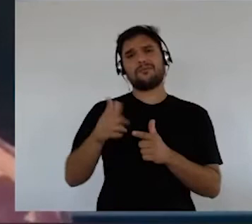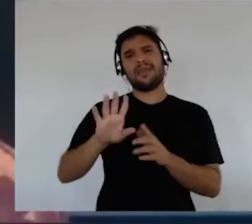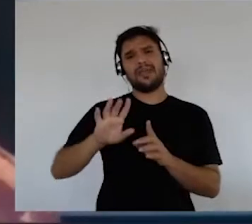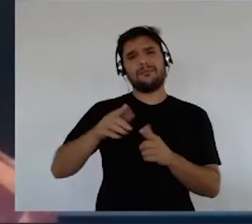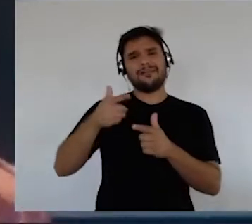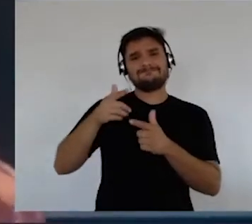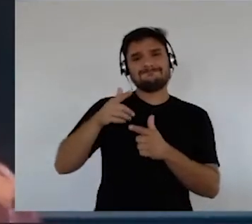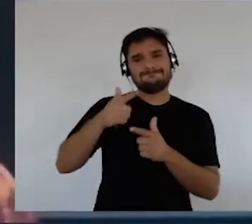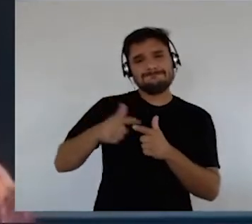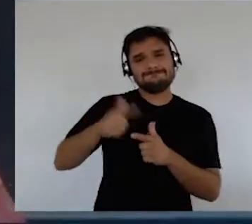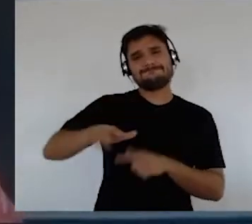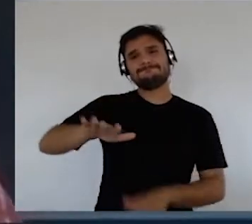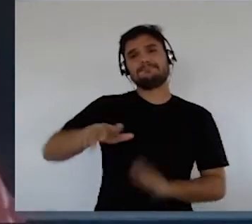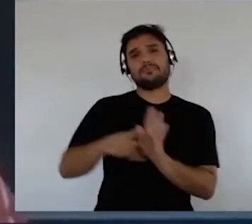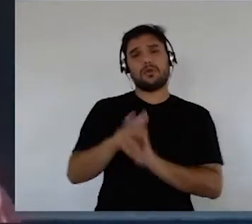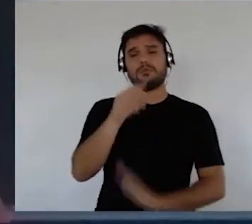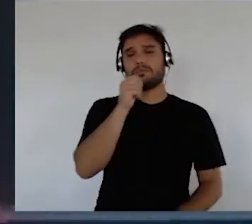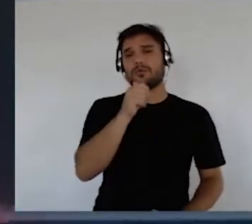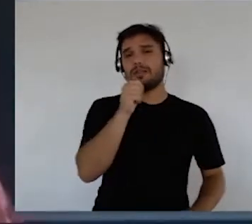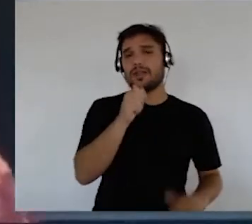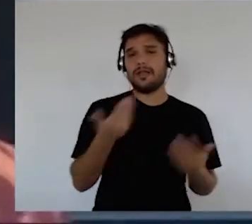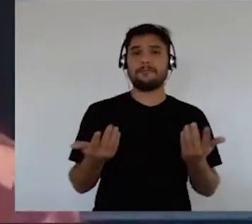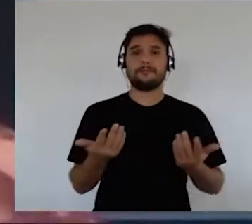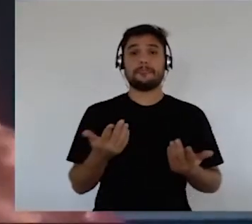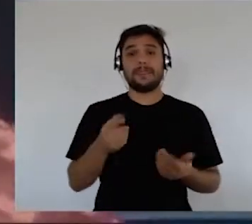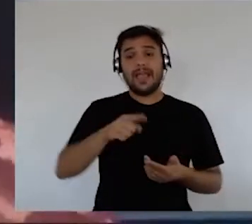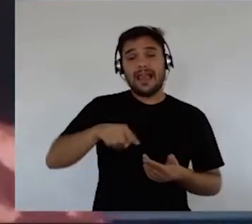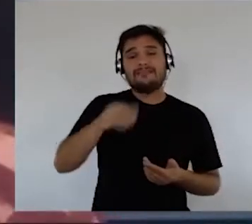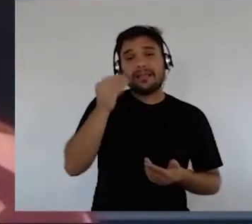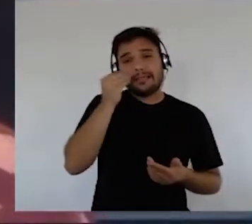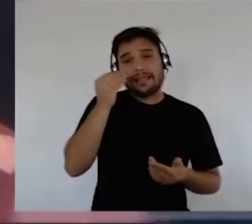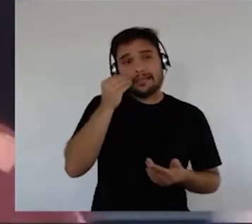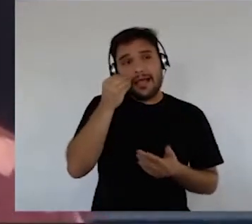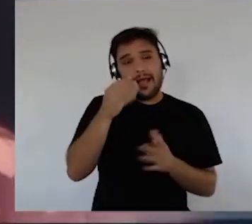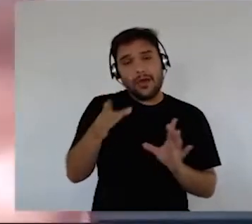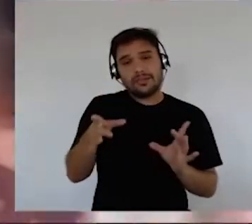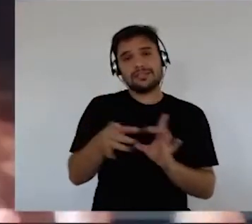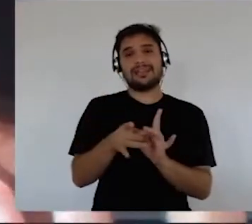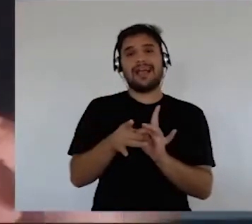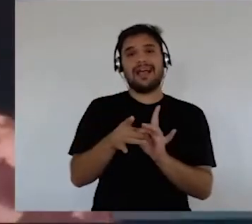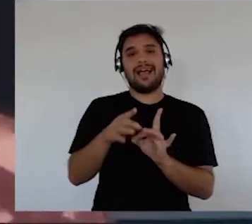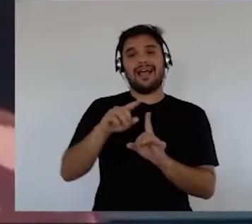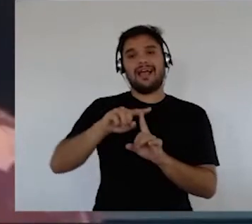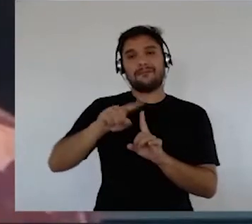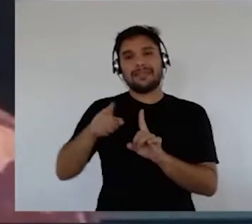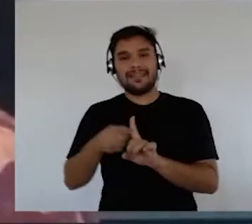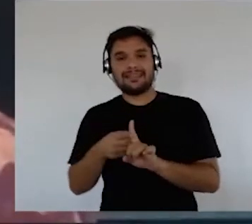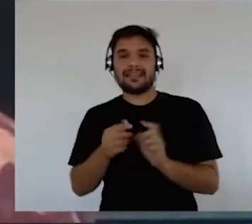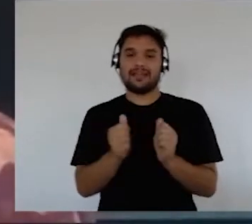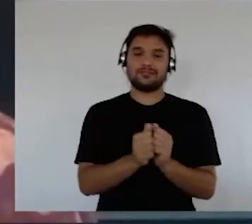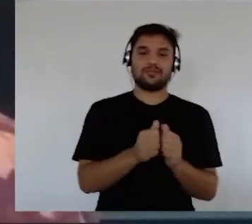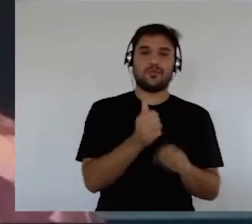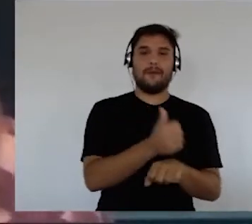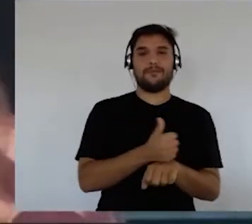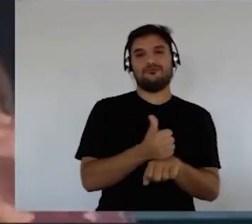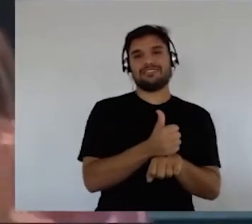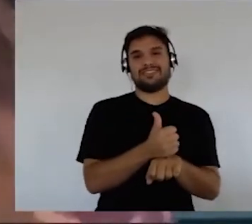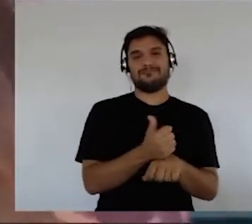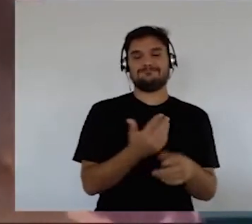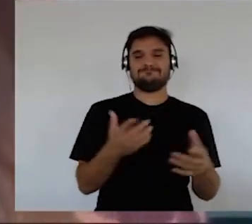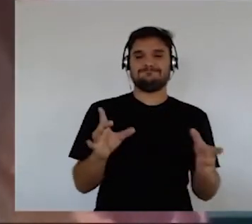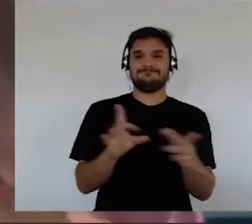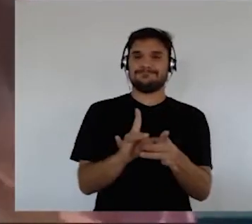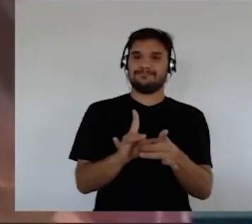dificuldade que se coloca para a mulher, quando ela vai tentar conciliar a maternidade com a profissão. E